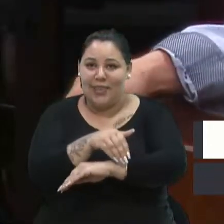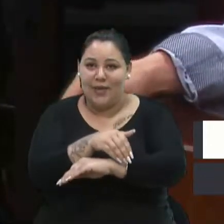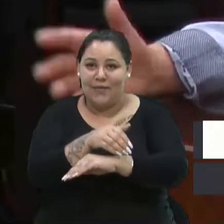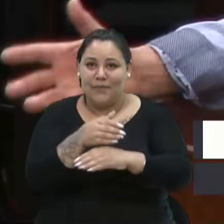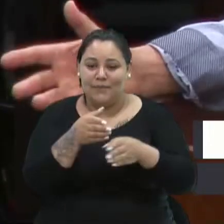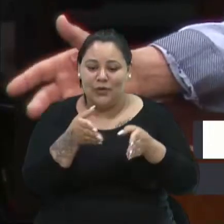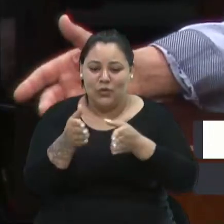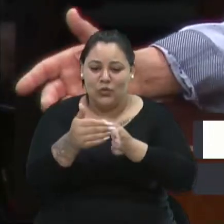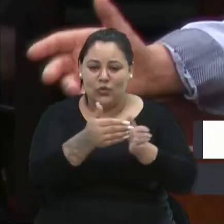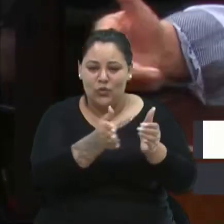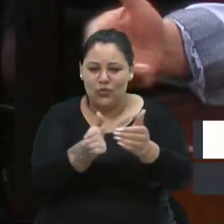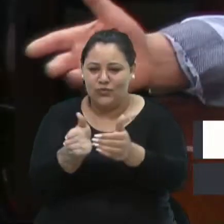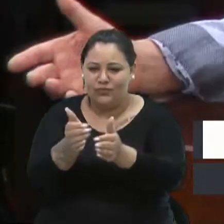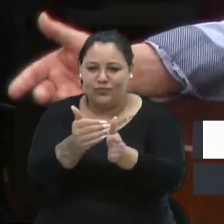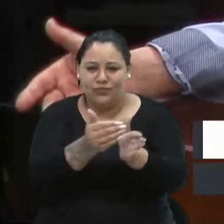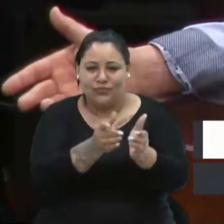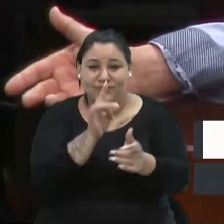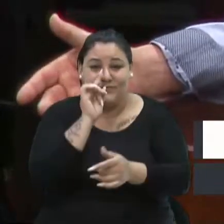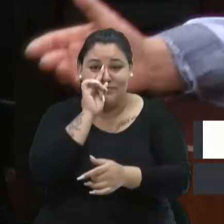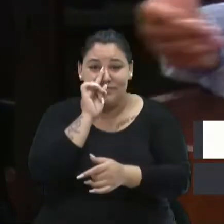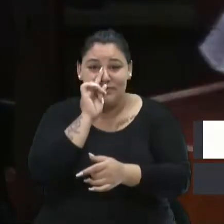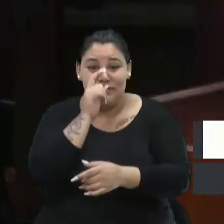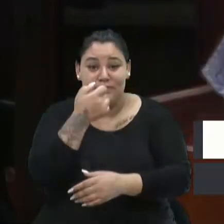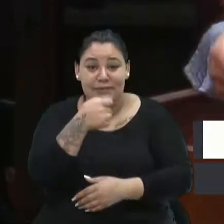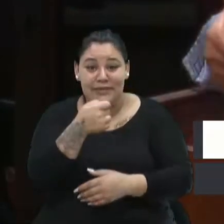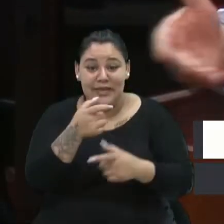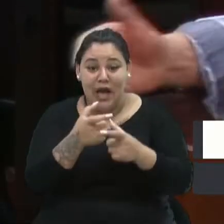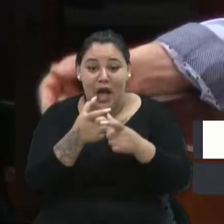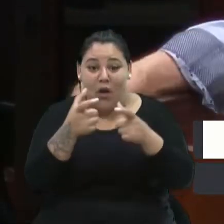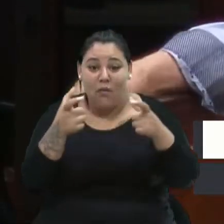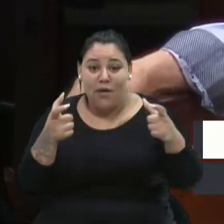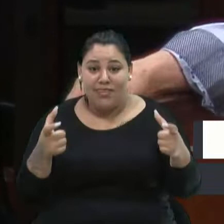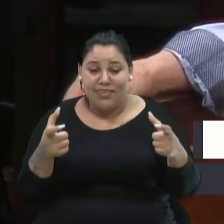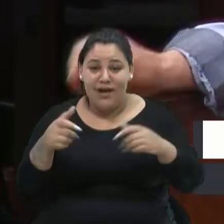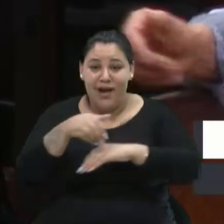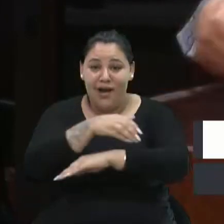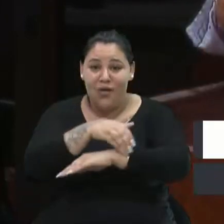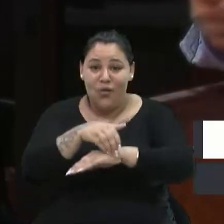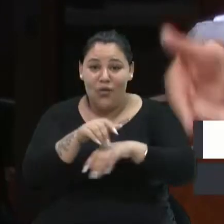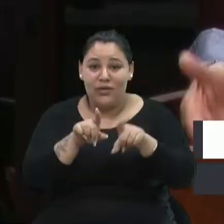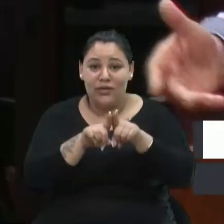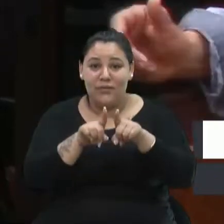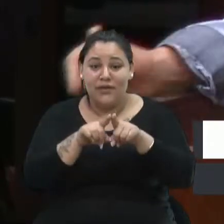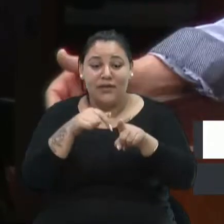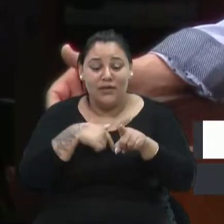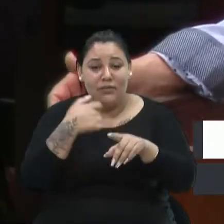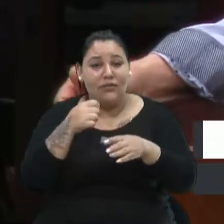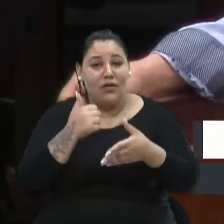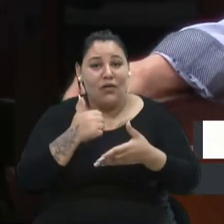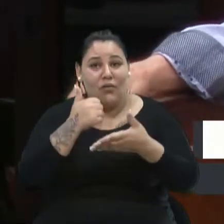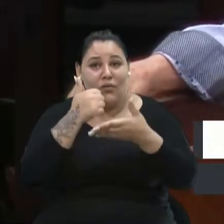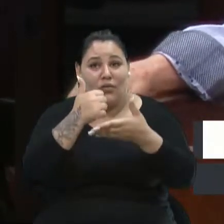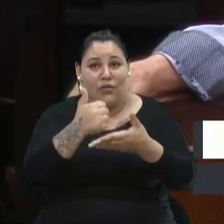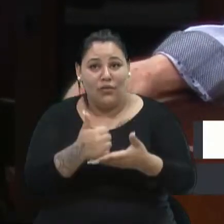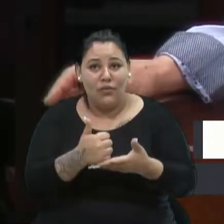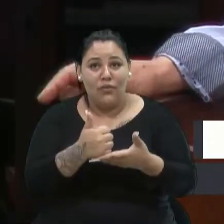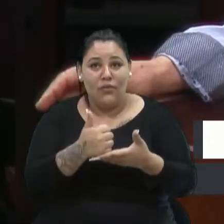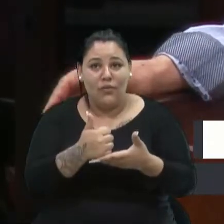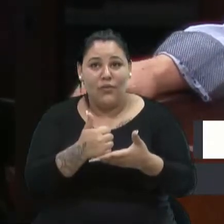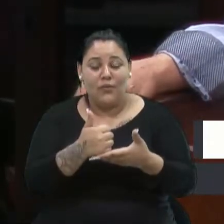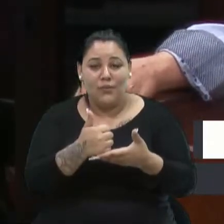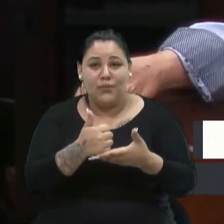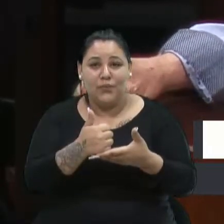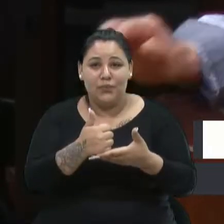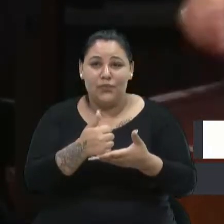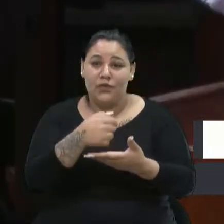curvas perigosas que necessitaria de alargamento. Eu sou um defensor que pelo mínimo 2 retro, a